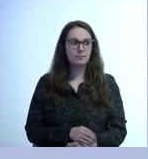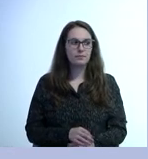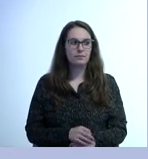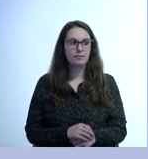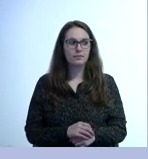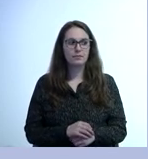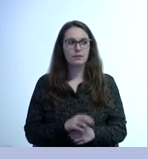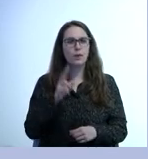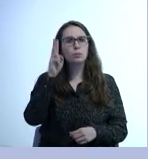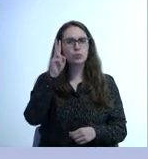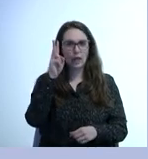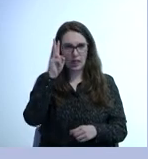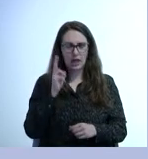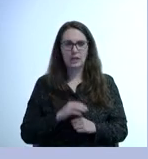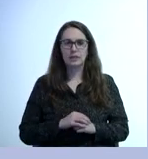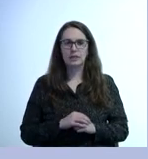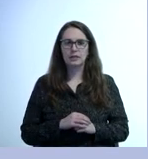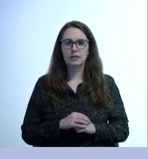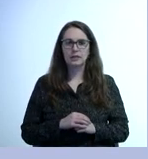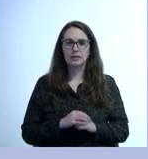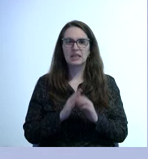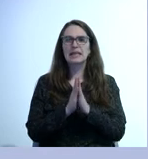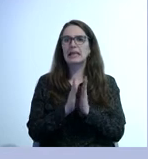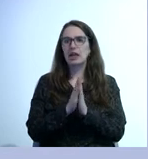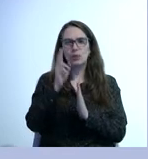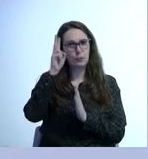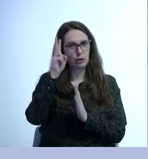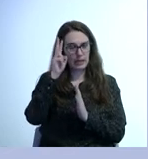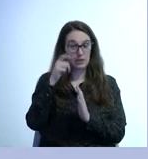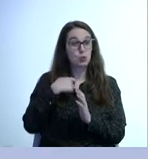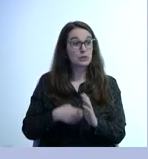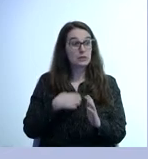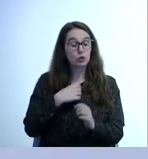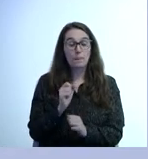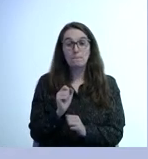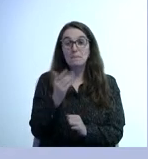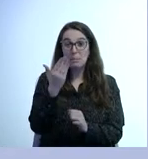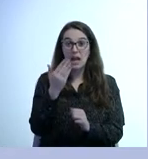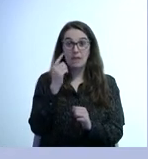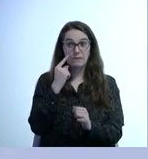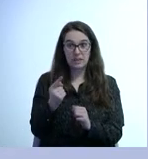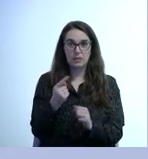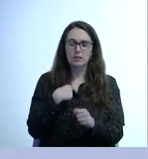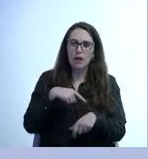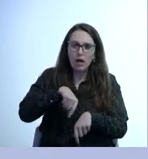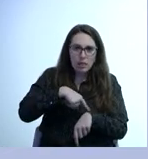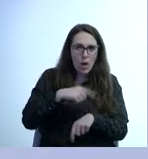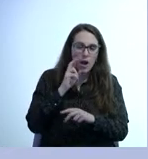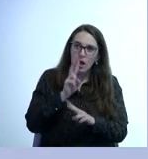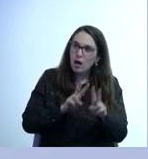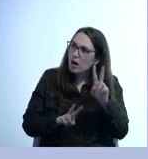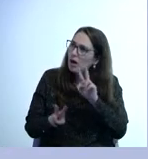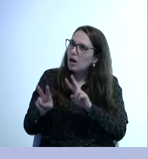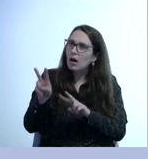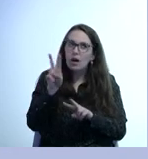Porto Alegre, a Igreja de Porto Alegre, que é a primeira obra que eu visitei demoradamente